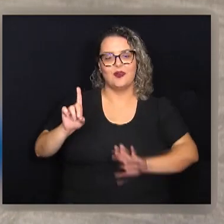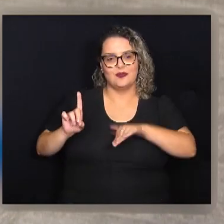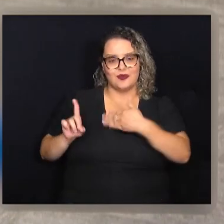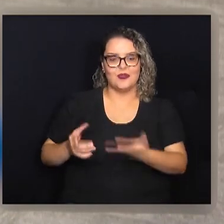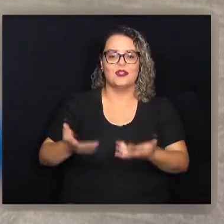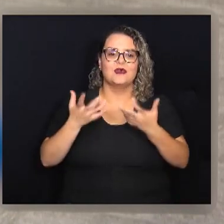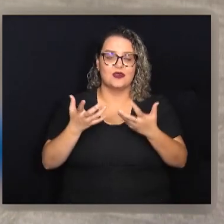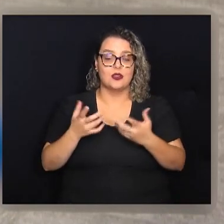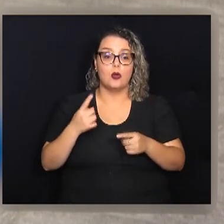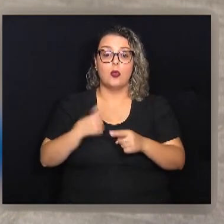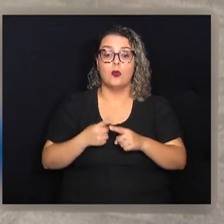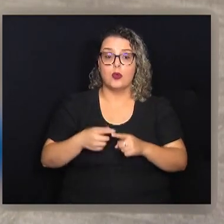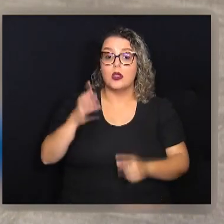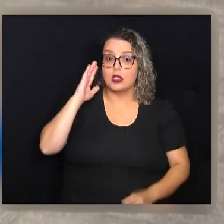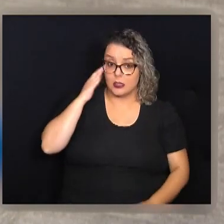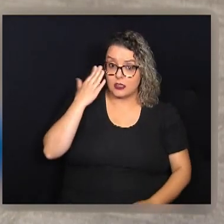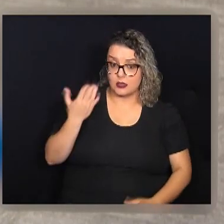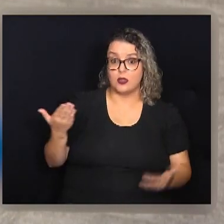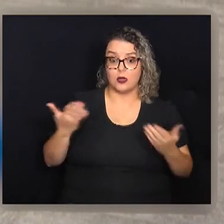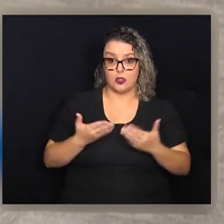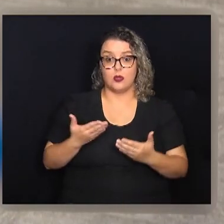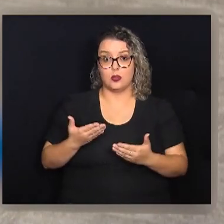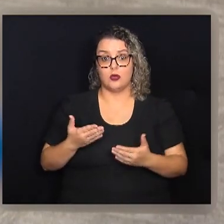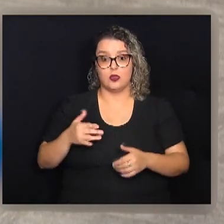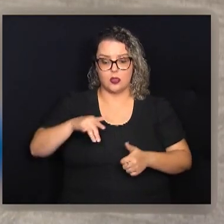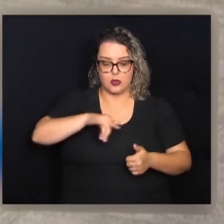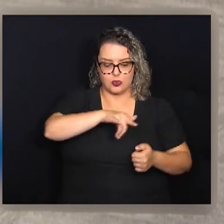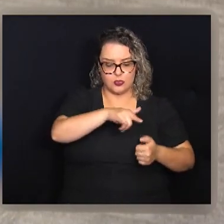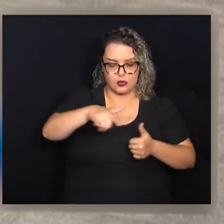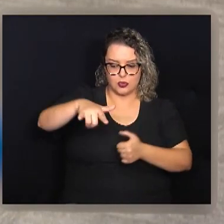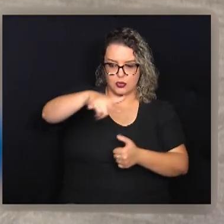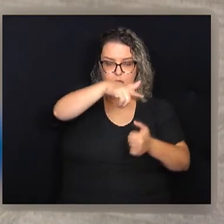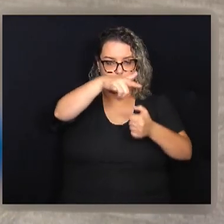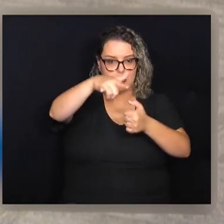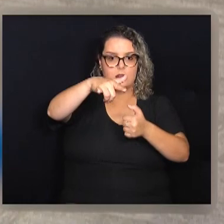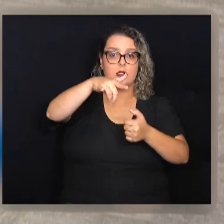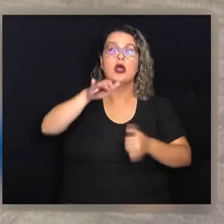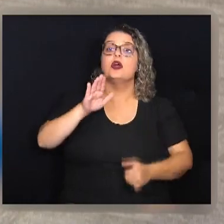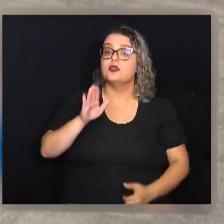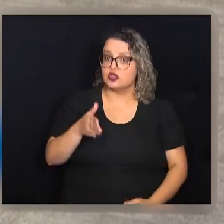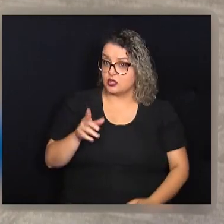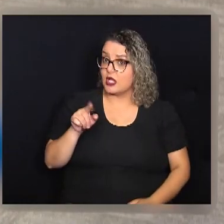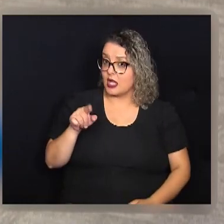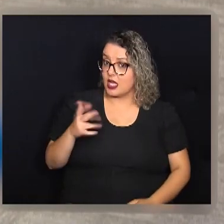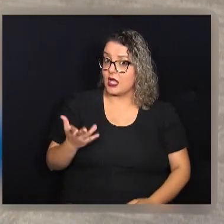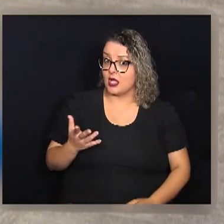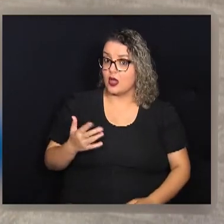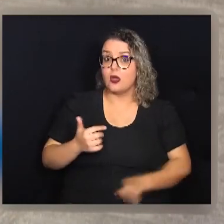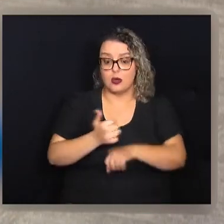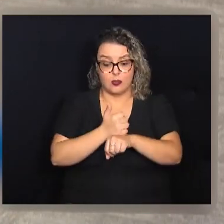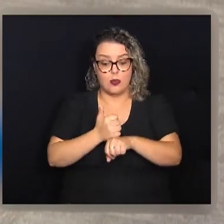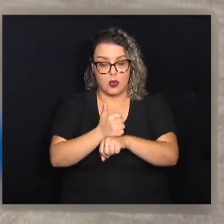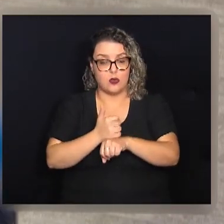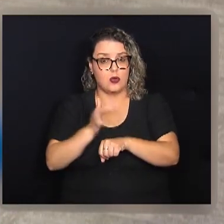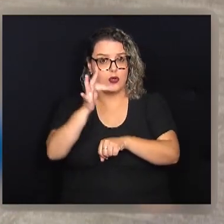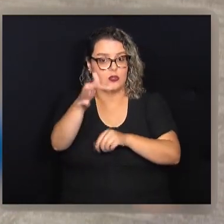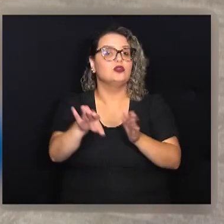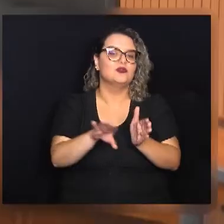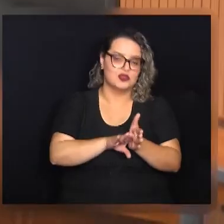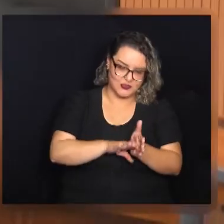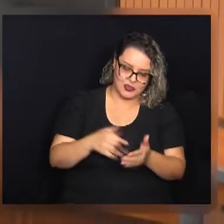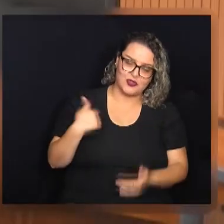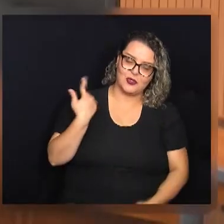saber que é possível ele ter acesso juntamente com esse projeto. Outro projeto do vereador quer instituir